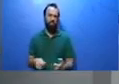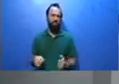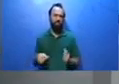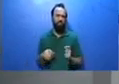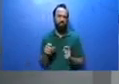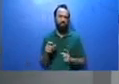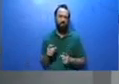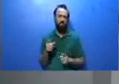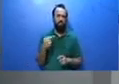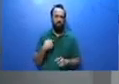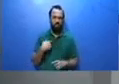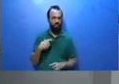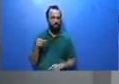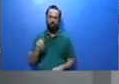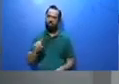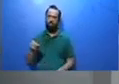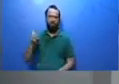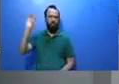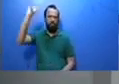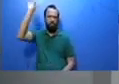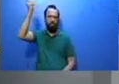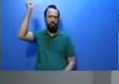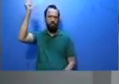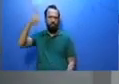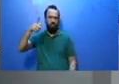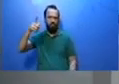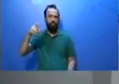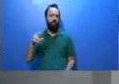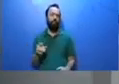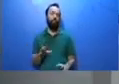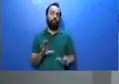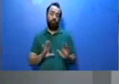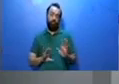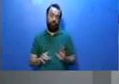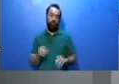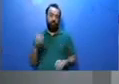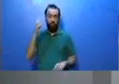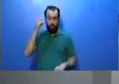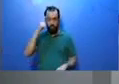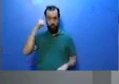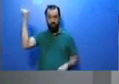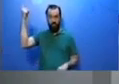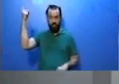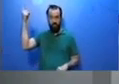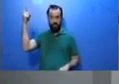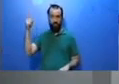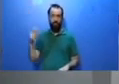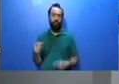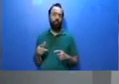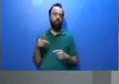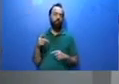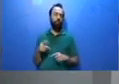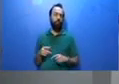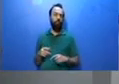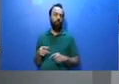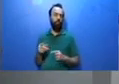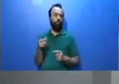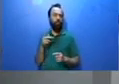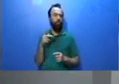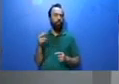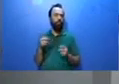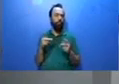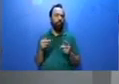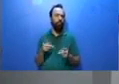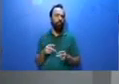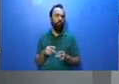insistindo que não é uma lâmpada, mas uma ideia. Então, tem diálogo? Não,